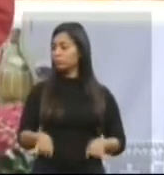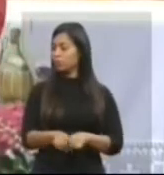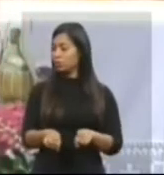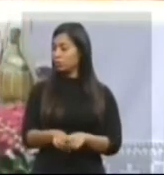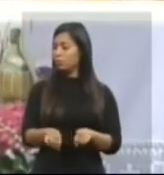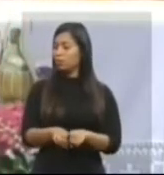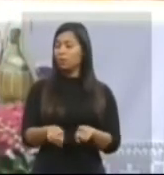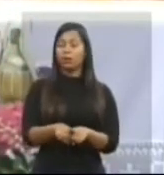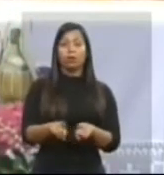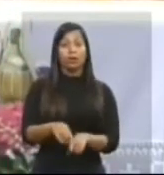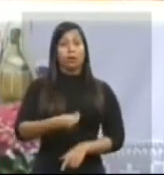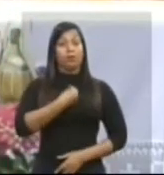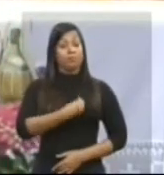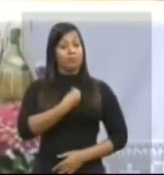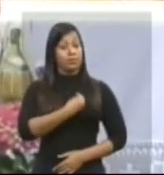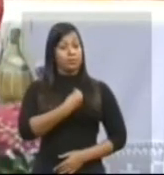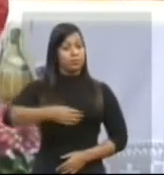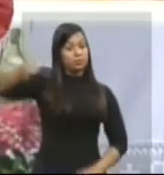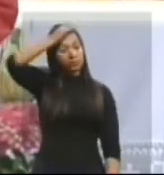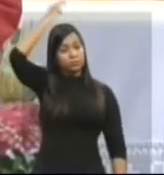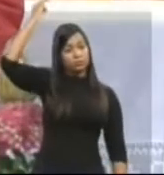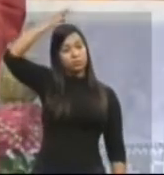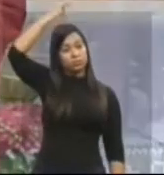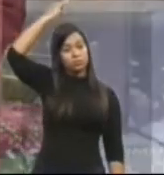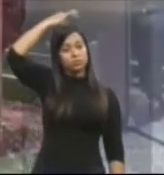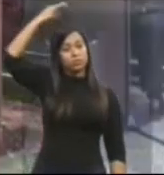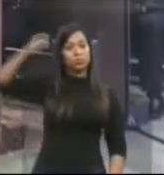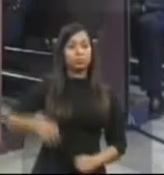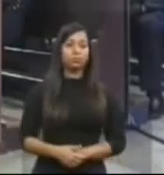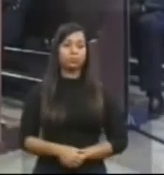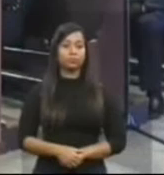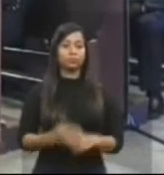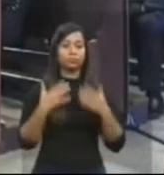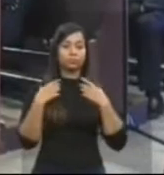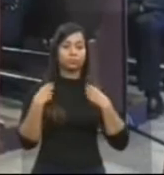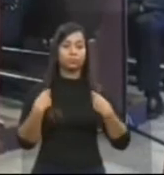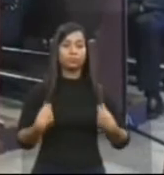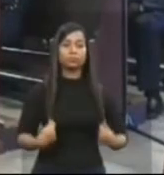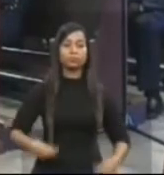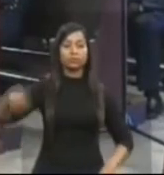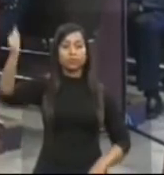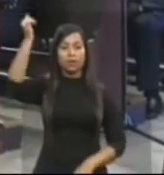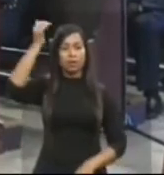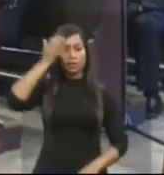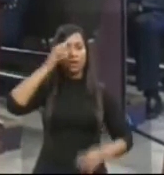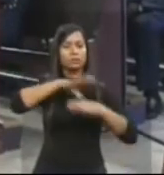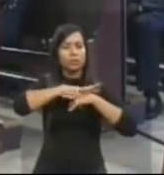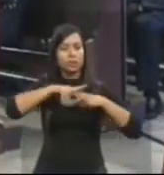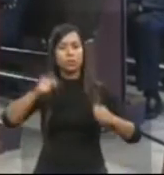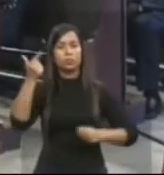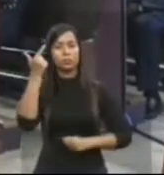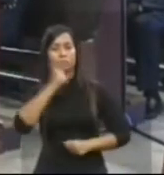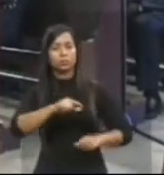a presença e a atuação do Espírito Santo. E alcancemos a graça da cura